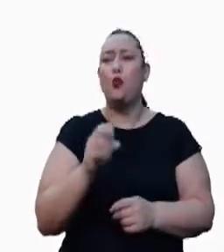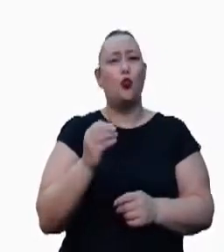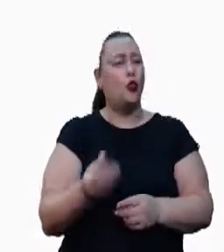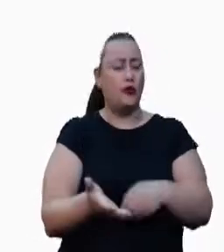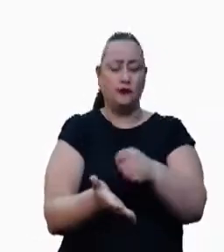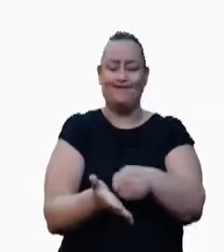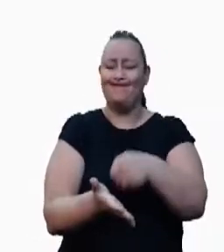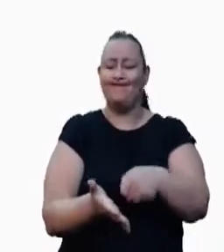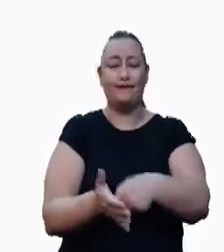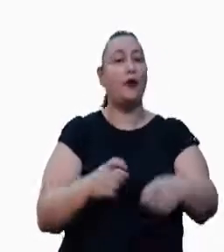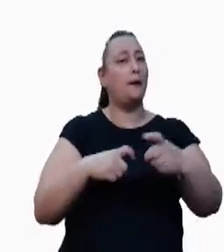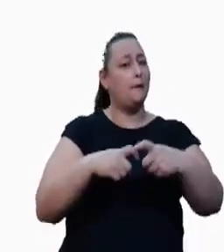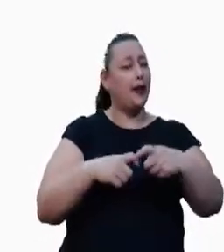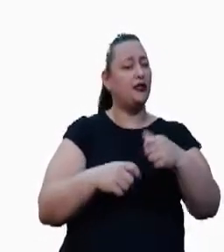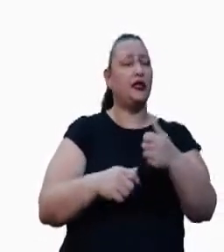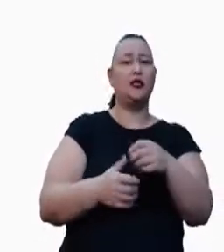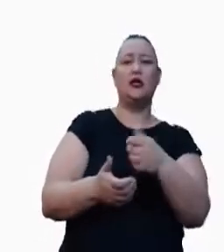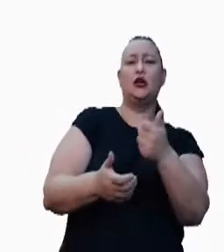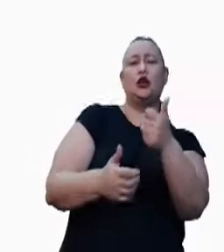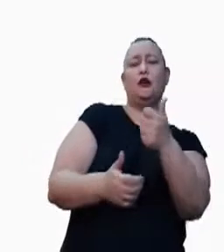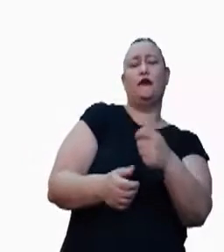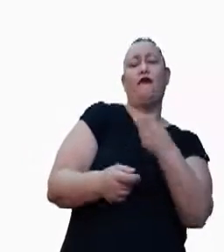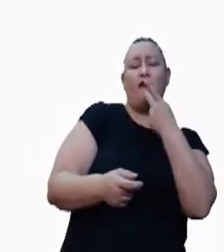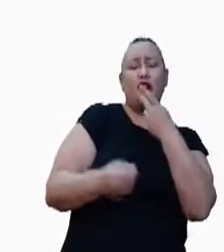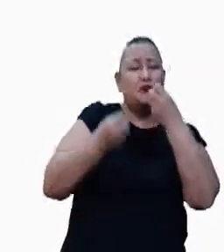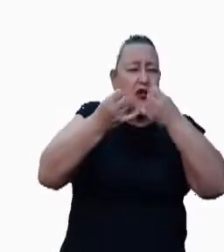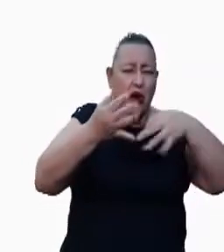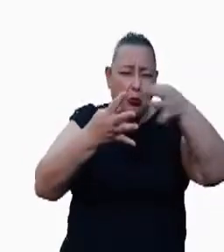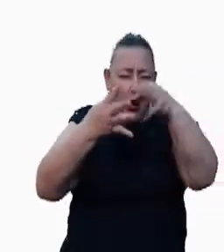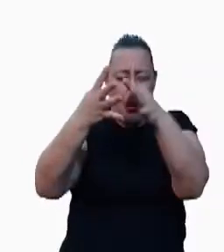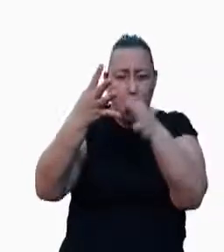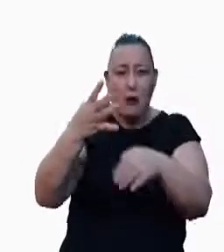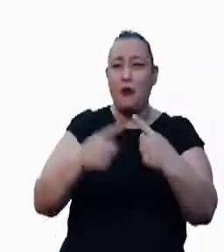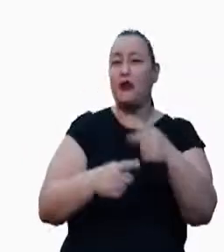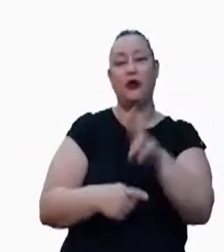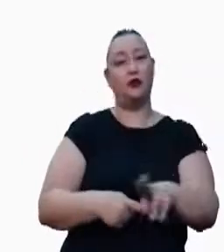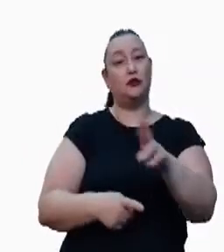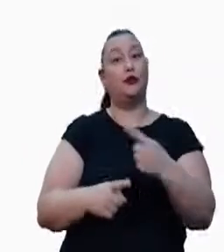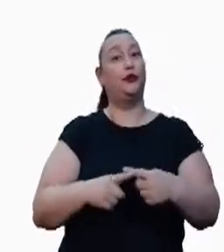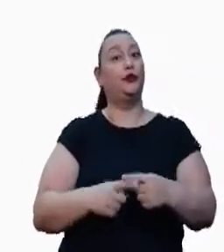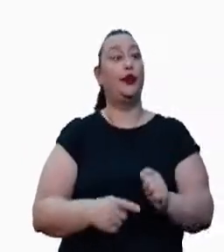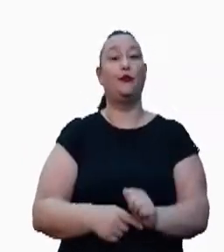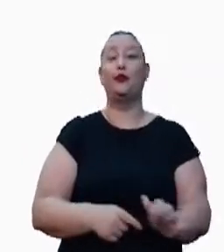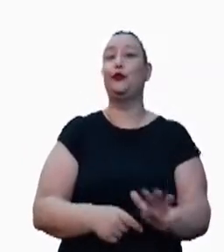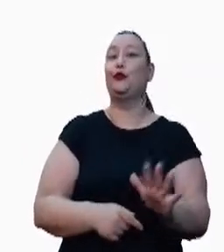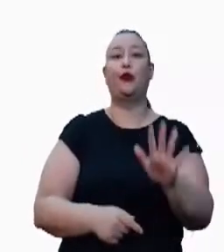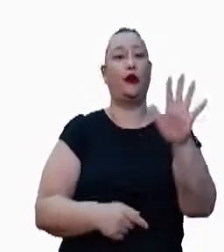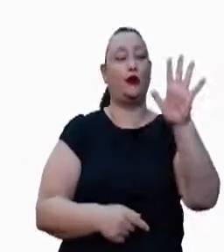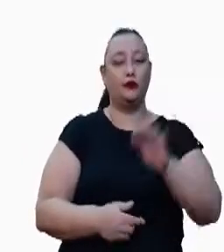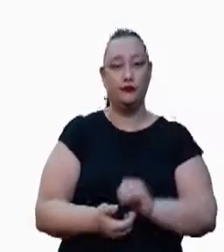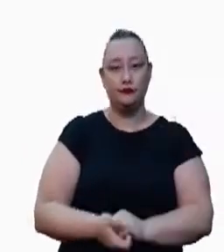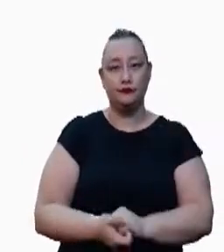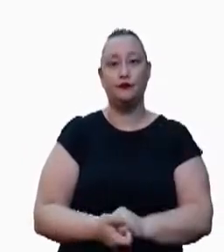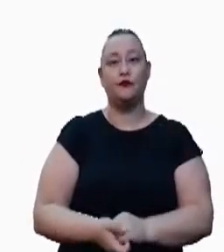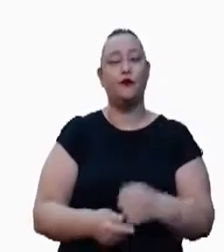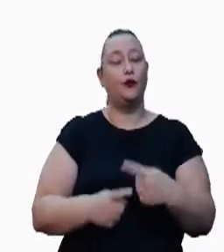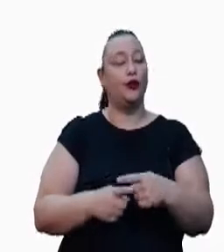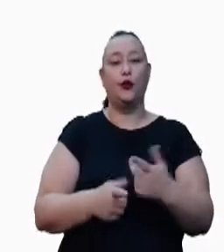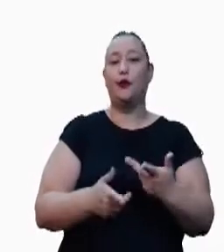prescrição, o médico tem que justificar por que ele quer usar aquilo, pelo preço que ela custa ainda. Então, ela ainda não é